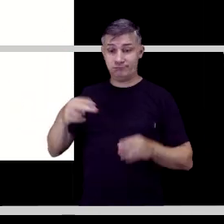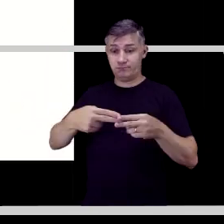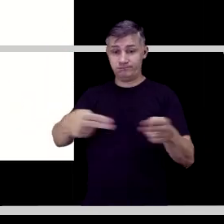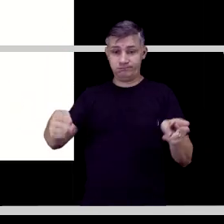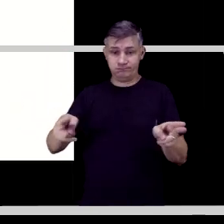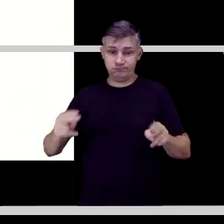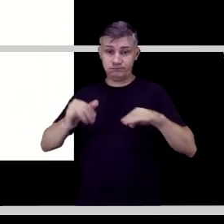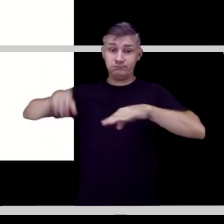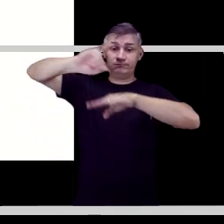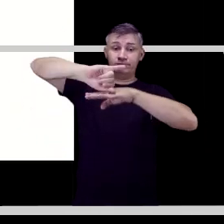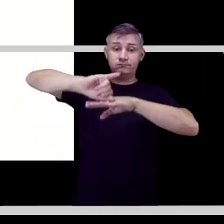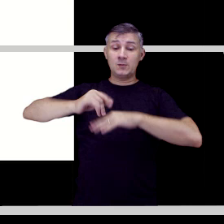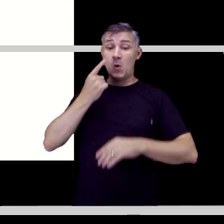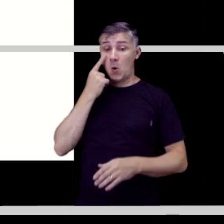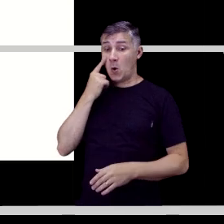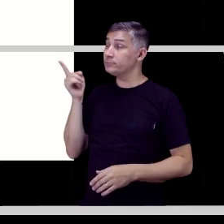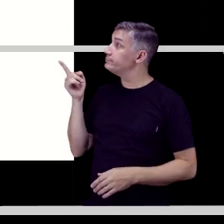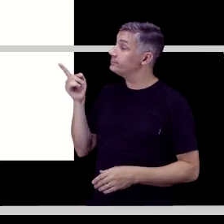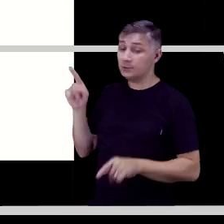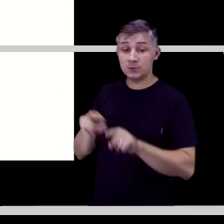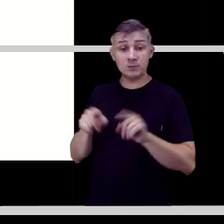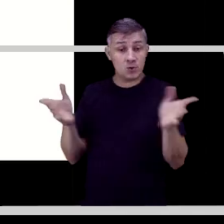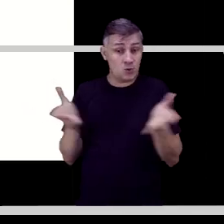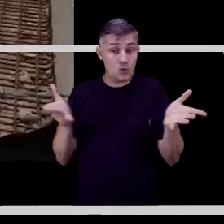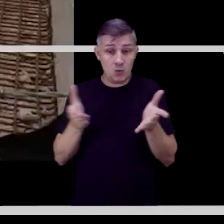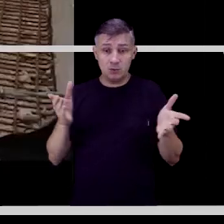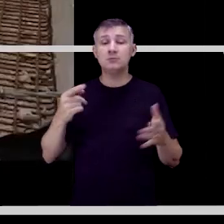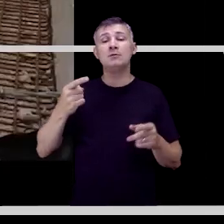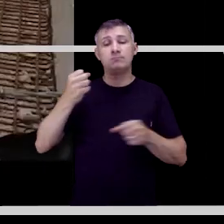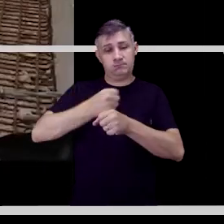metálicas já sendo inseridas.